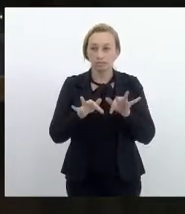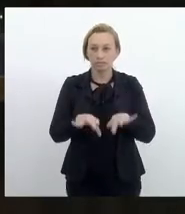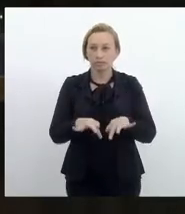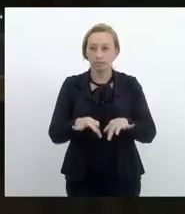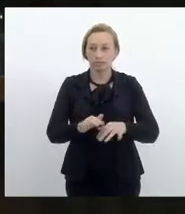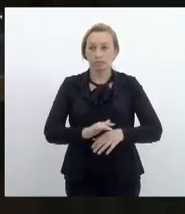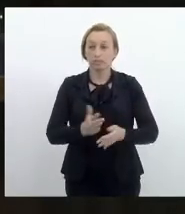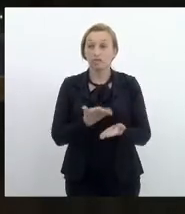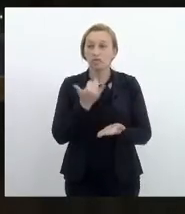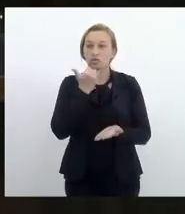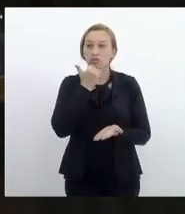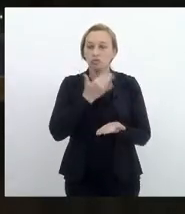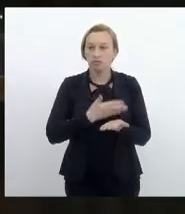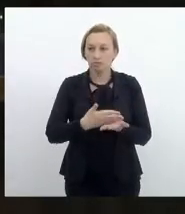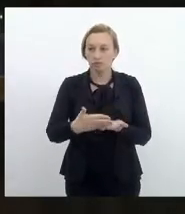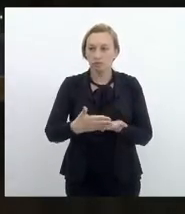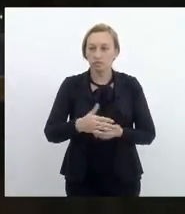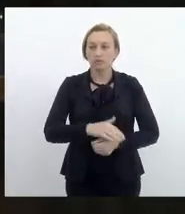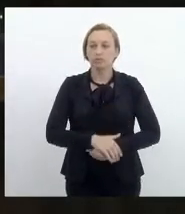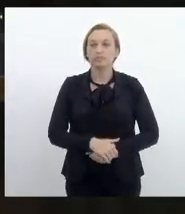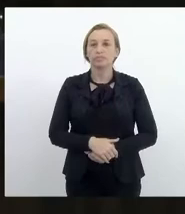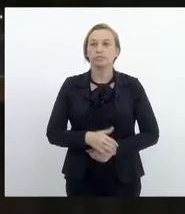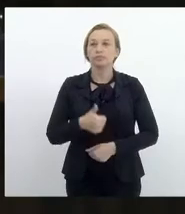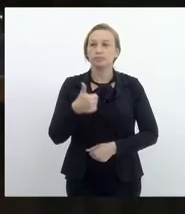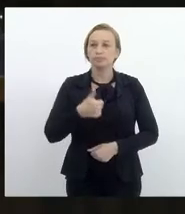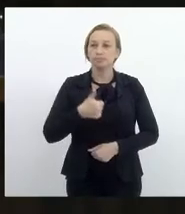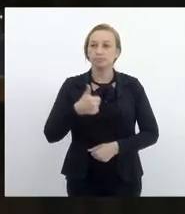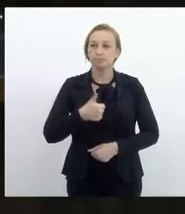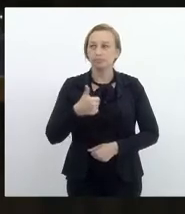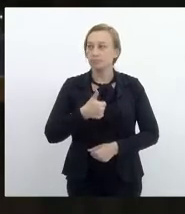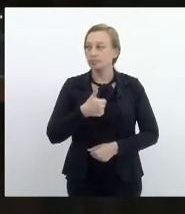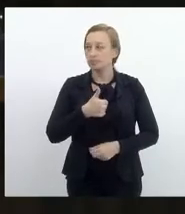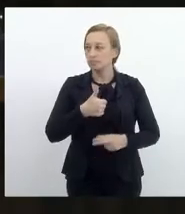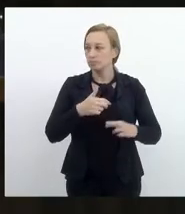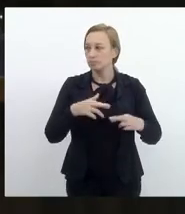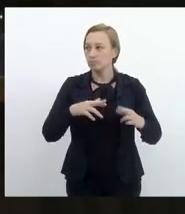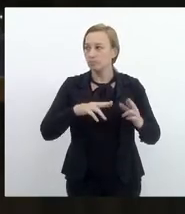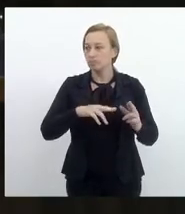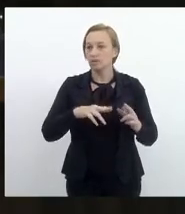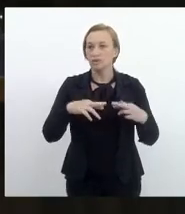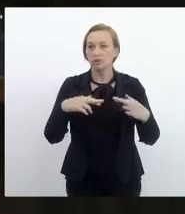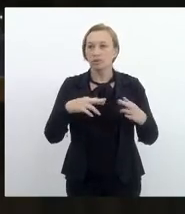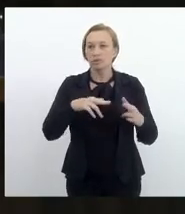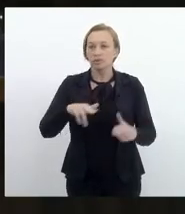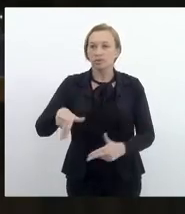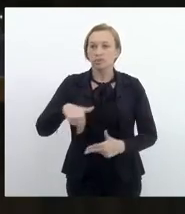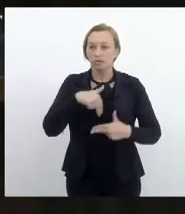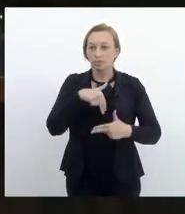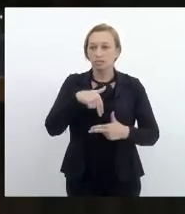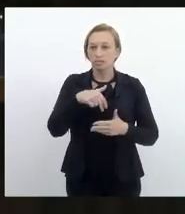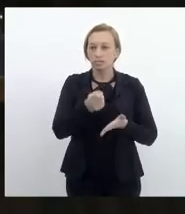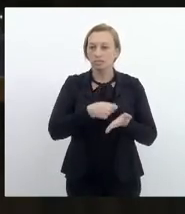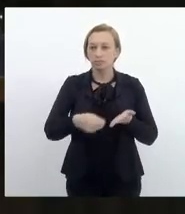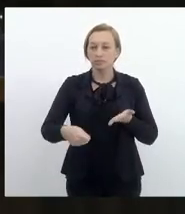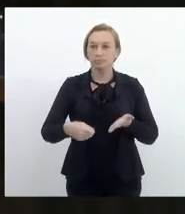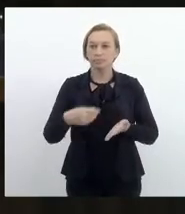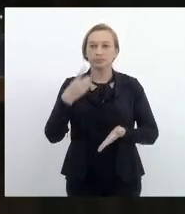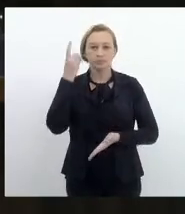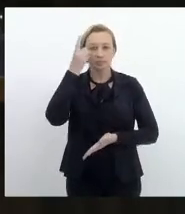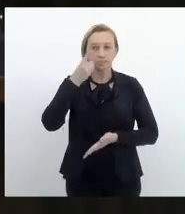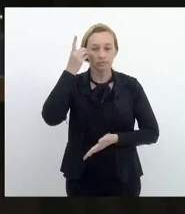inicial o primeiro primeiro orador inscrito Nobre Deputado